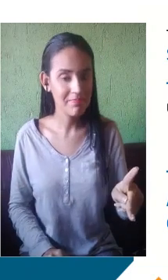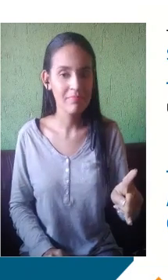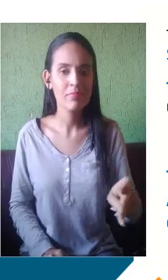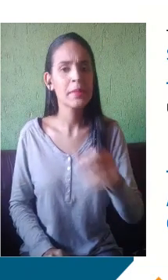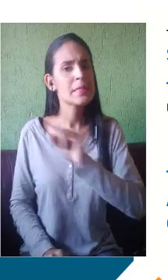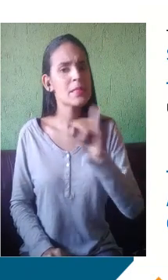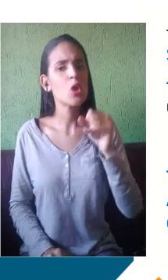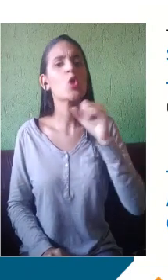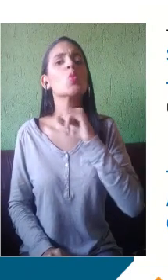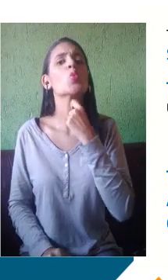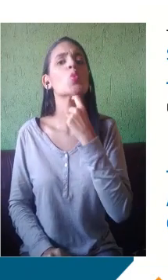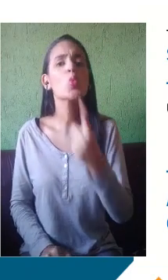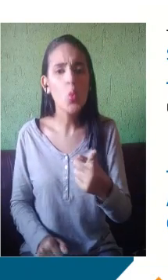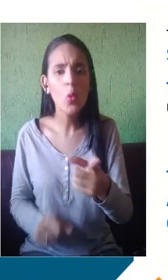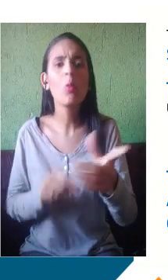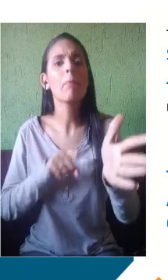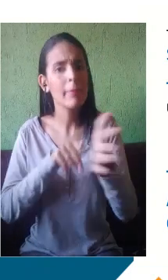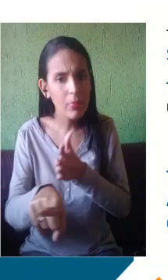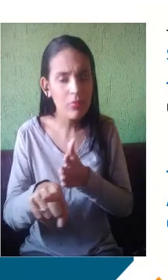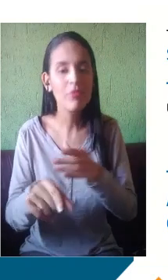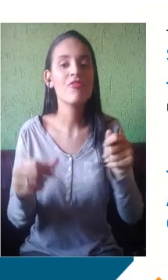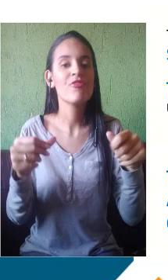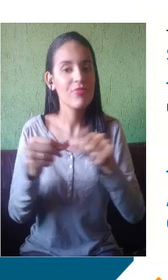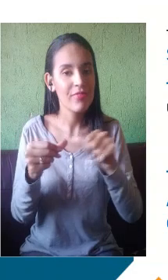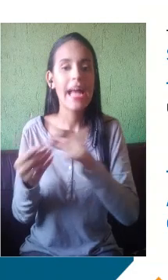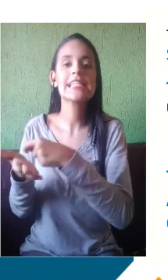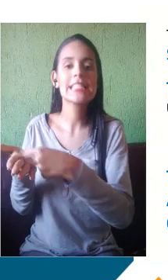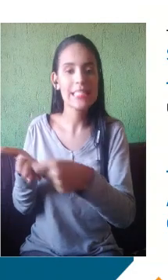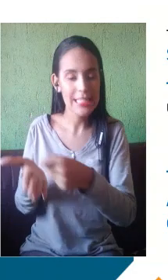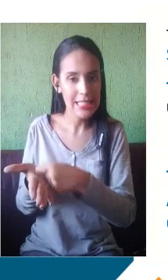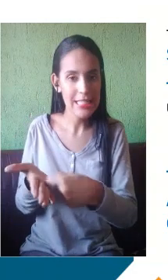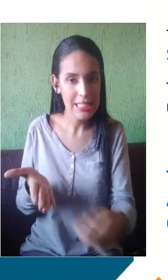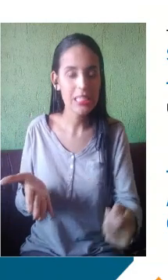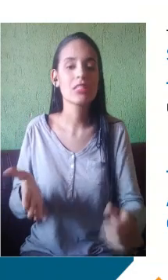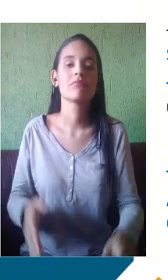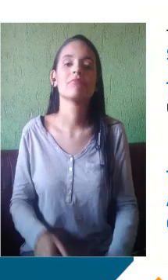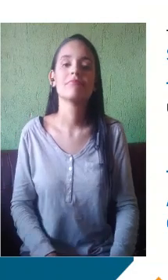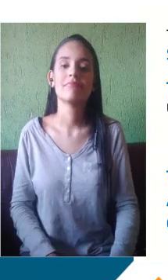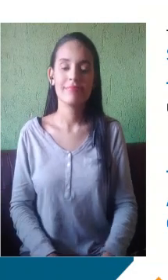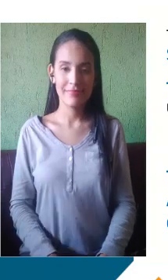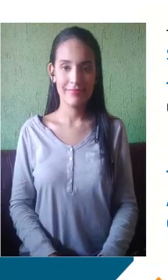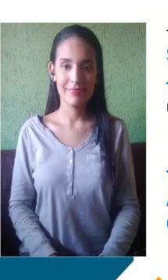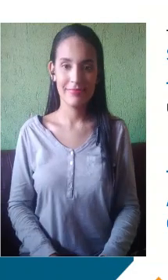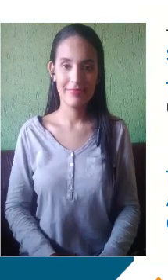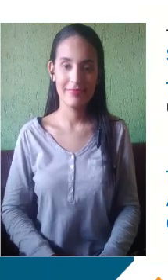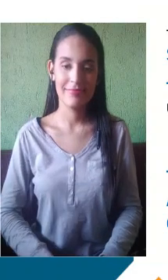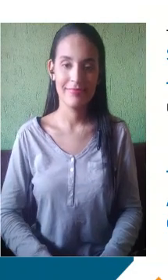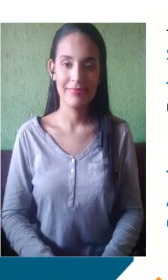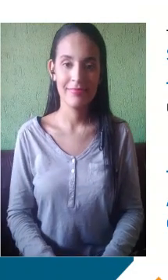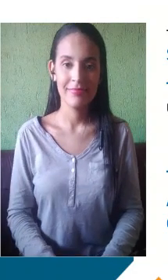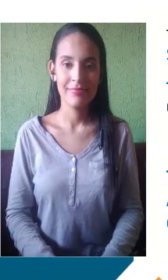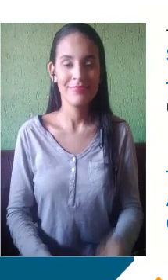estuda, você vai fazer os exercícios referentes ao capítulo de texto argumentativo, especificamente sobre tese e argumento,